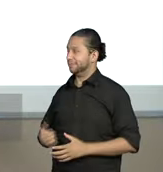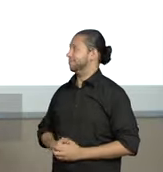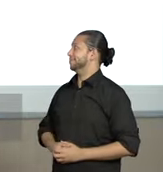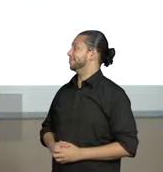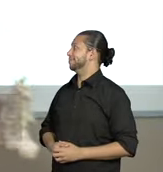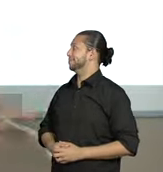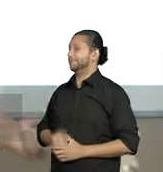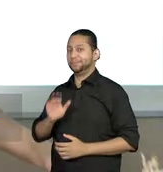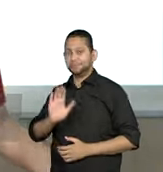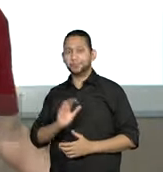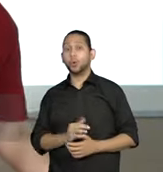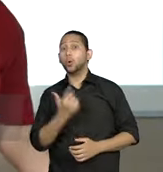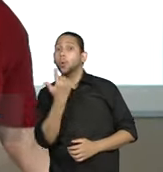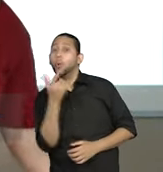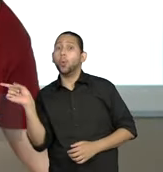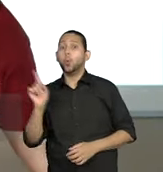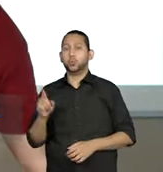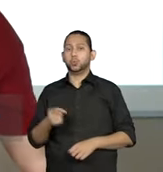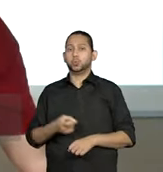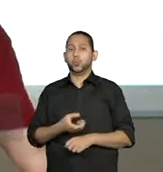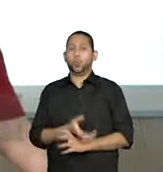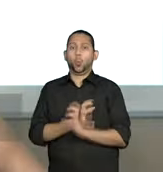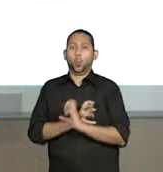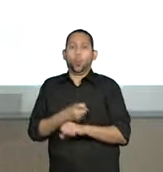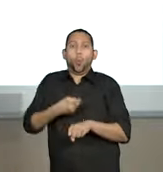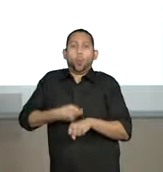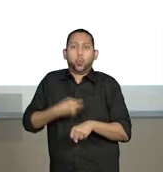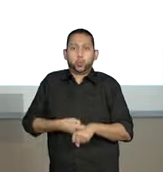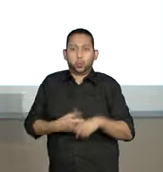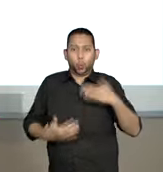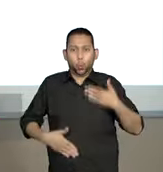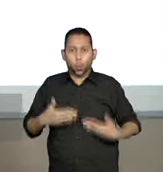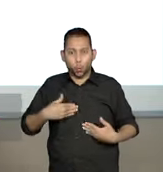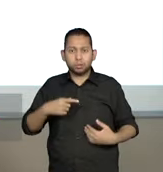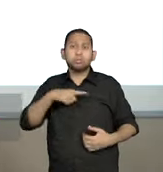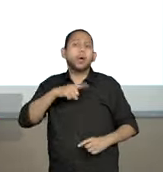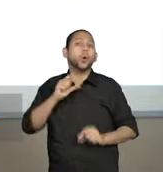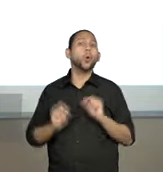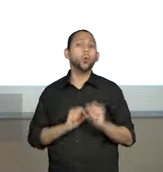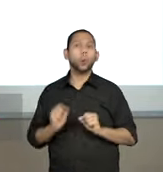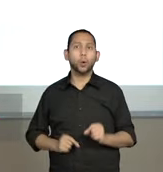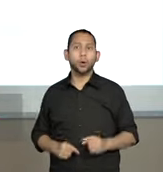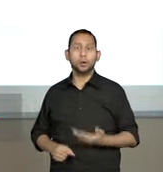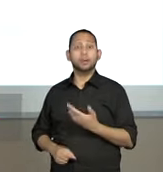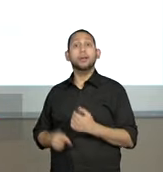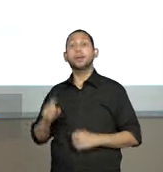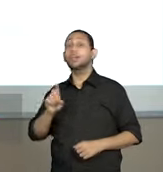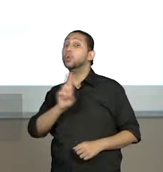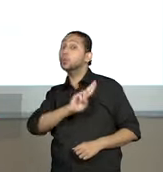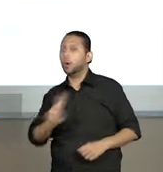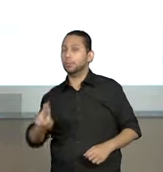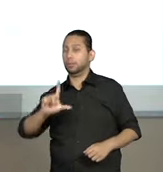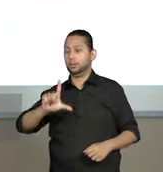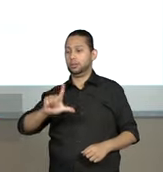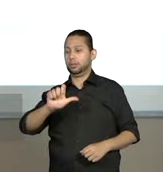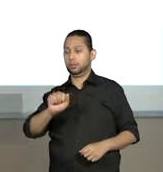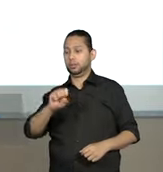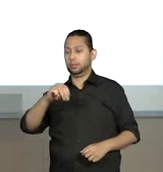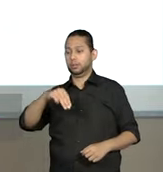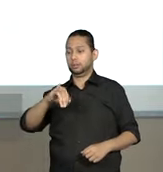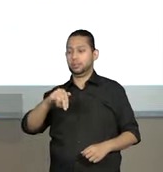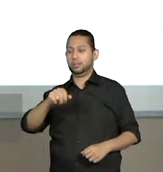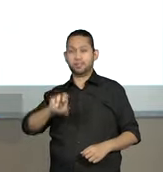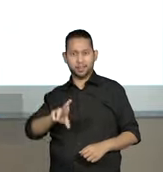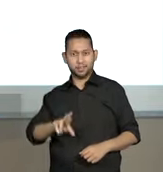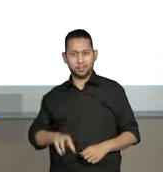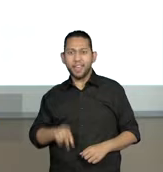Outro tipo de osso que nós temos no nosso corpo são laminares, ó. São uma